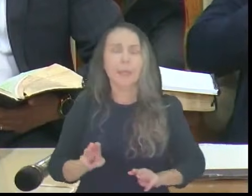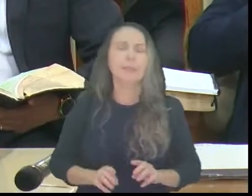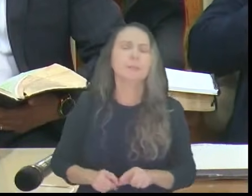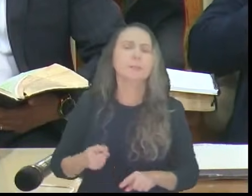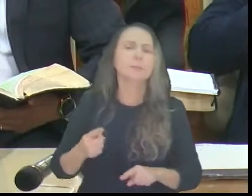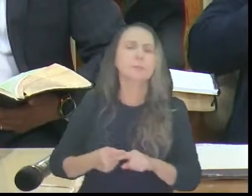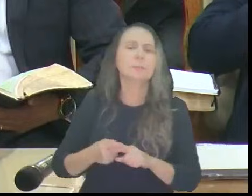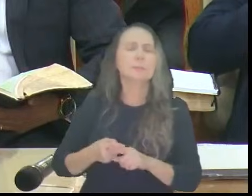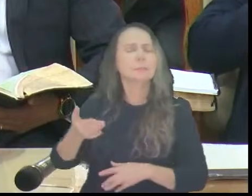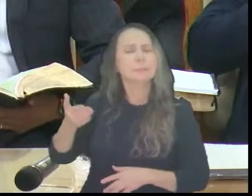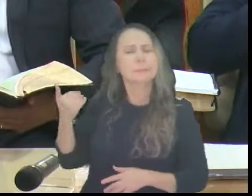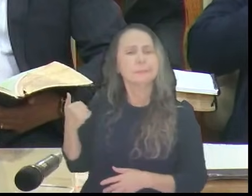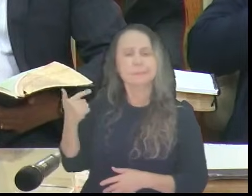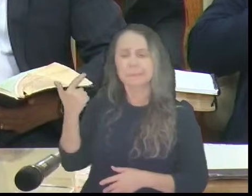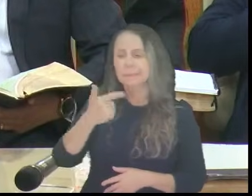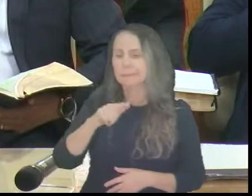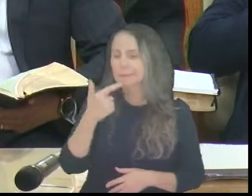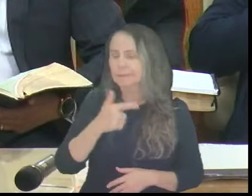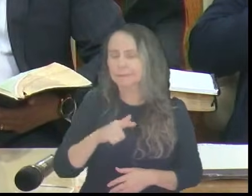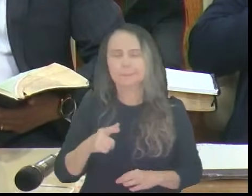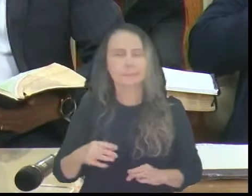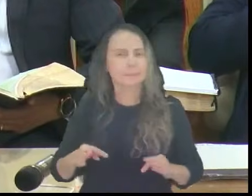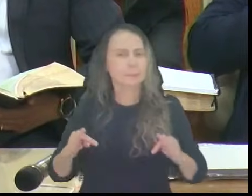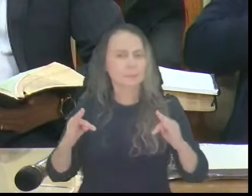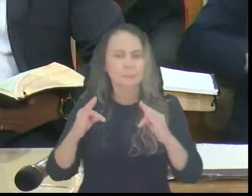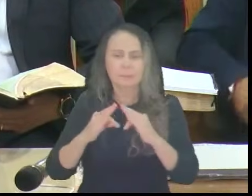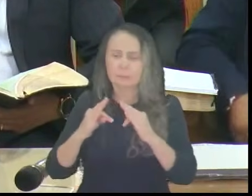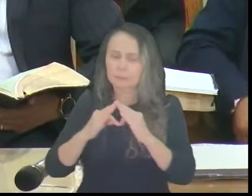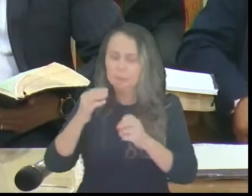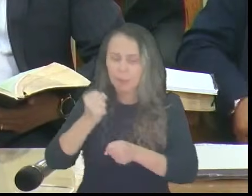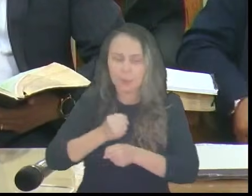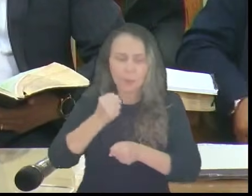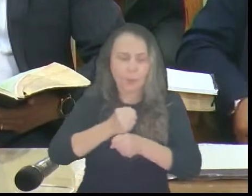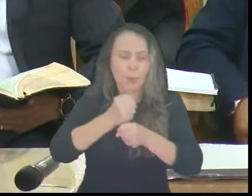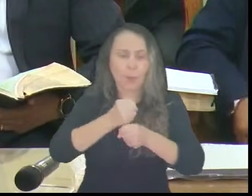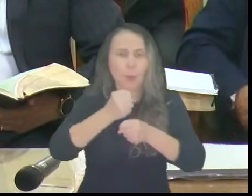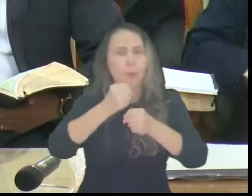sabe explicar por que a igreja não podia construir templos? Por quê?